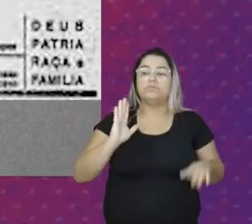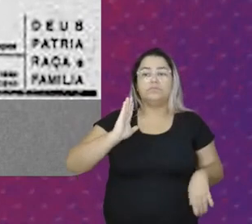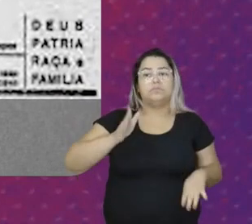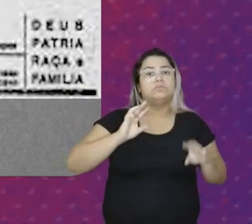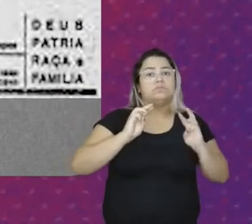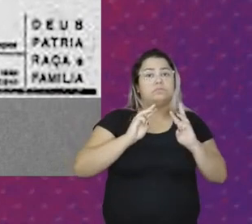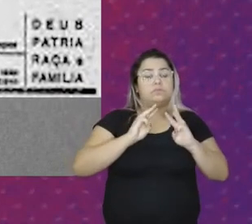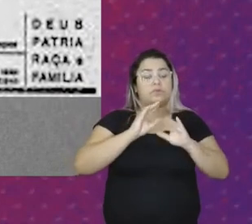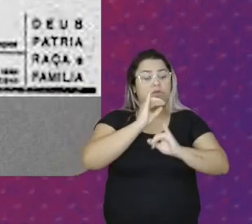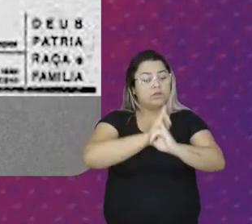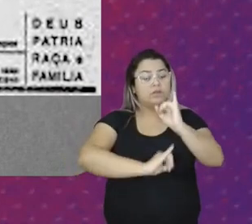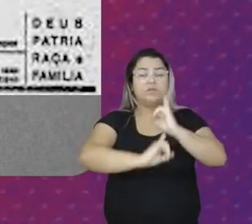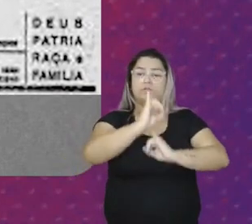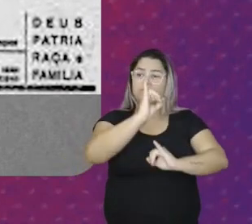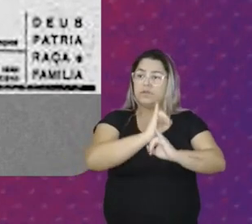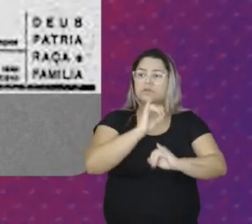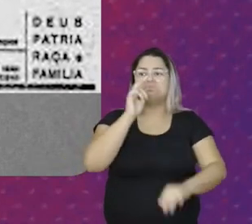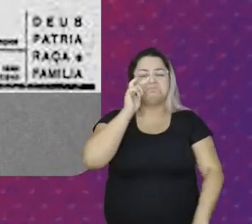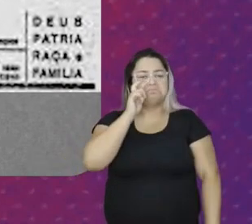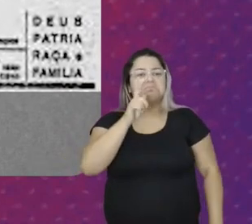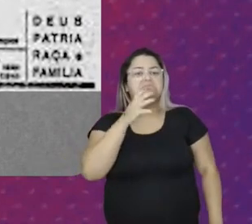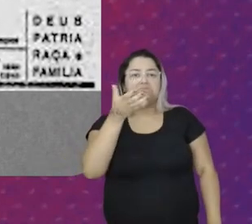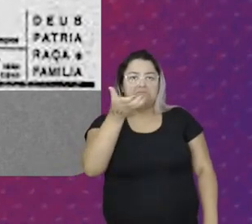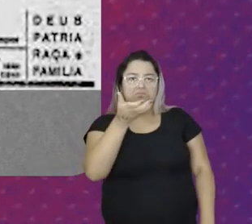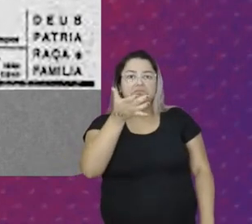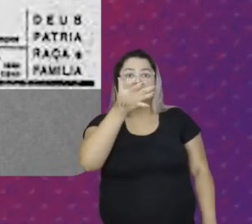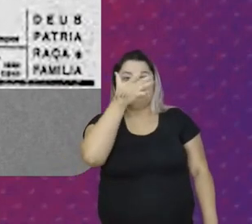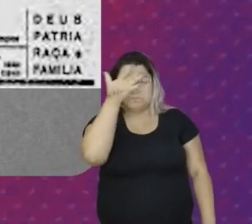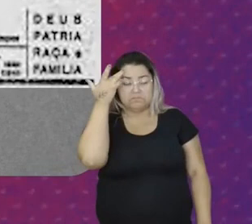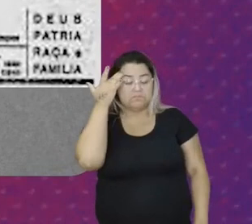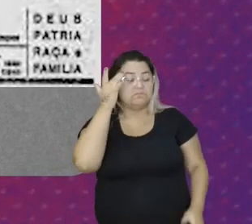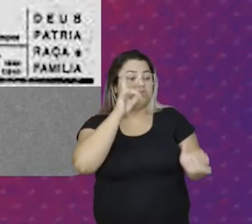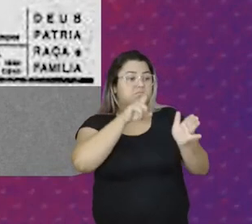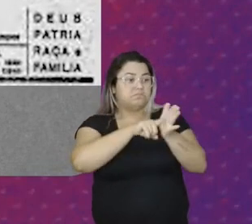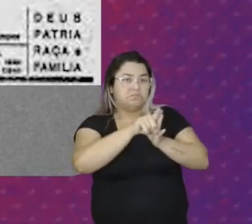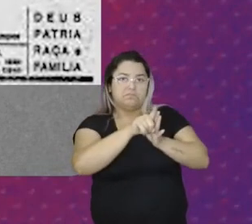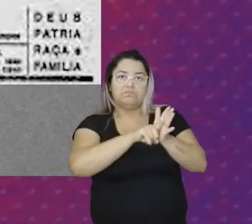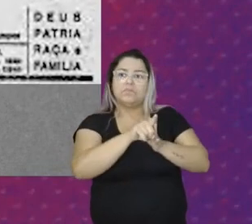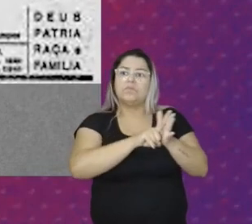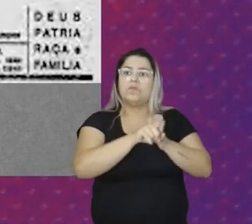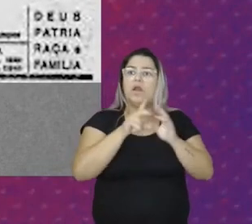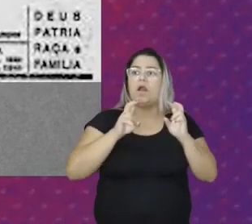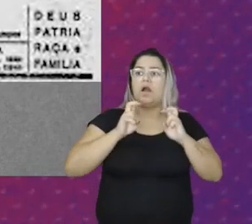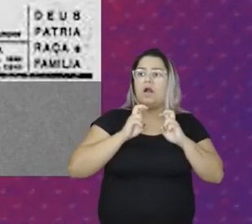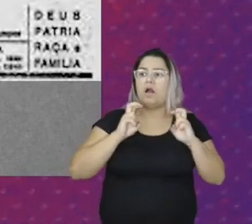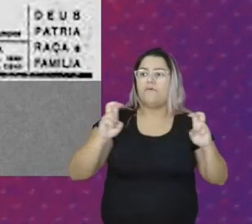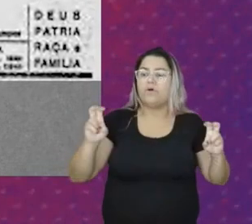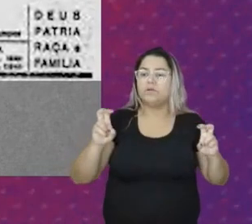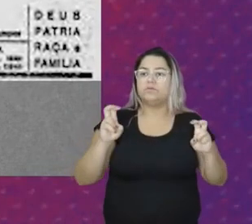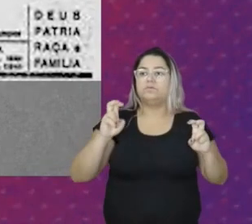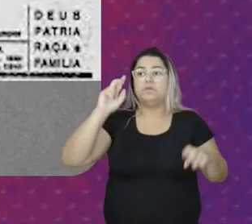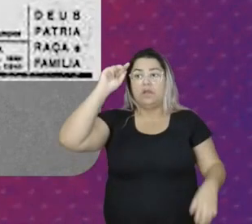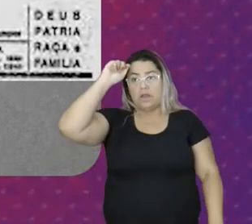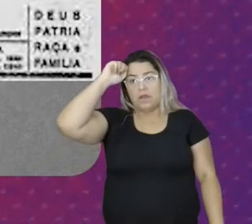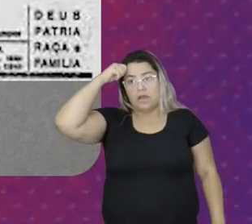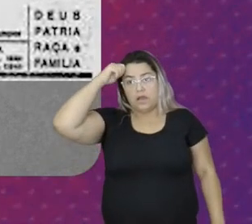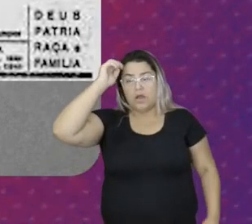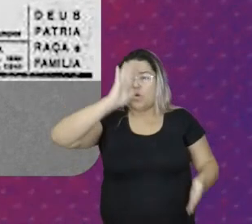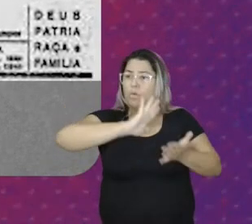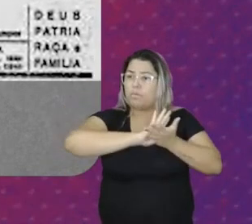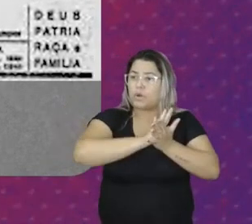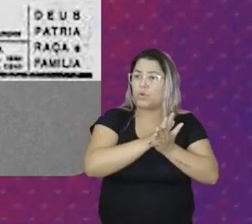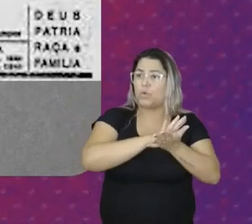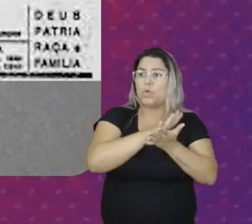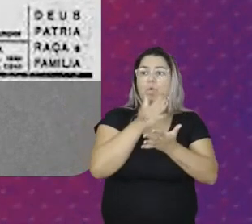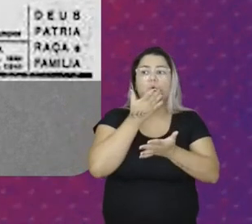internet. É muito interessante, quem quiser pesquisar, né? Se chama A Voz da Raça, né? O preconceito de cor